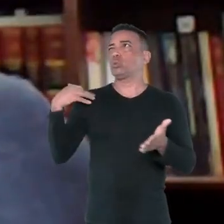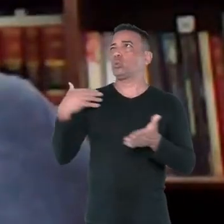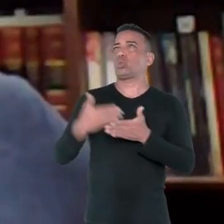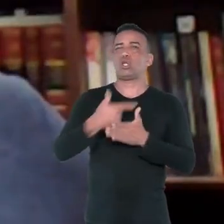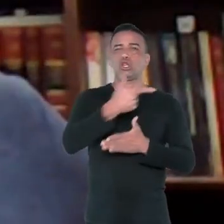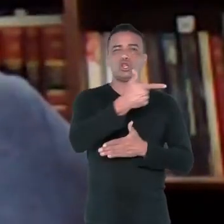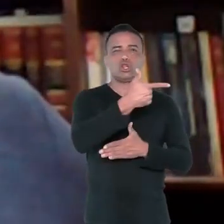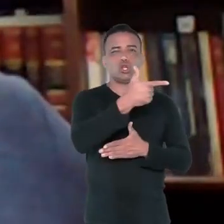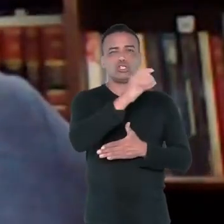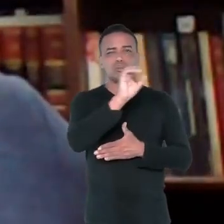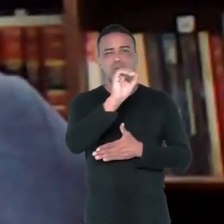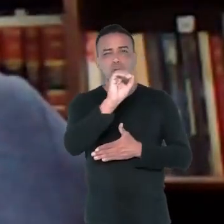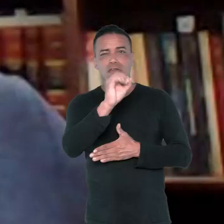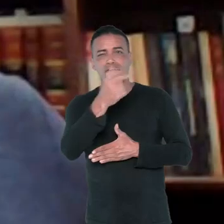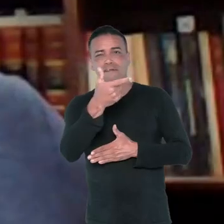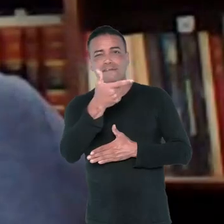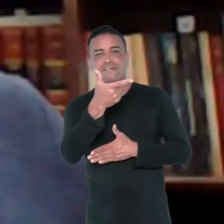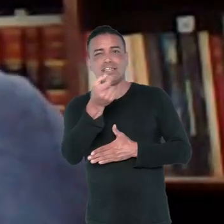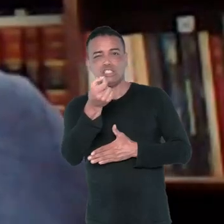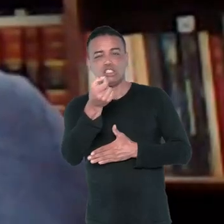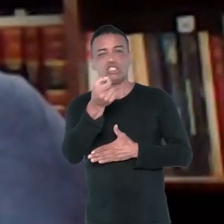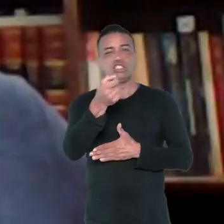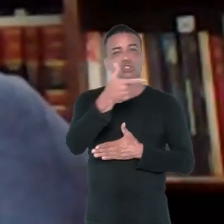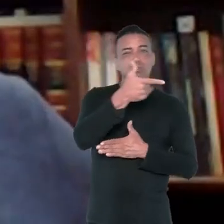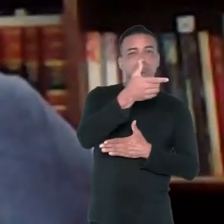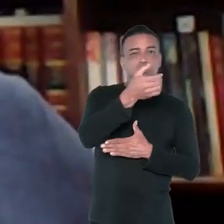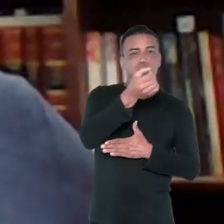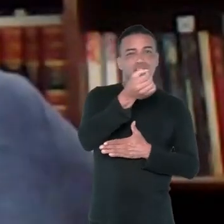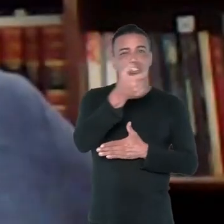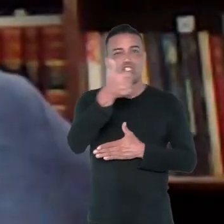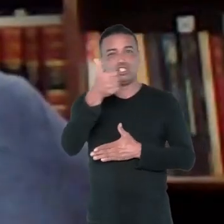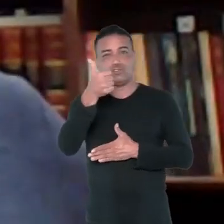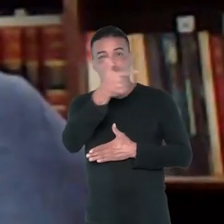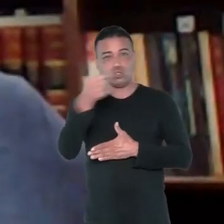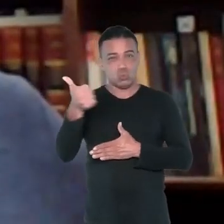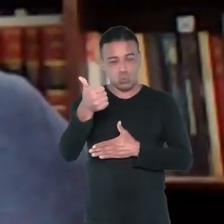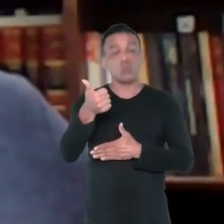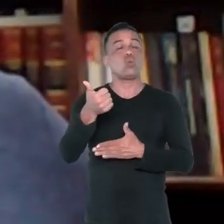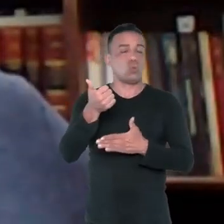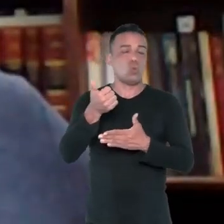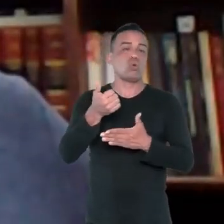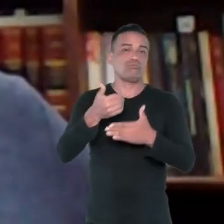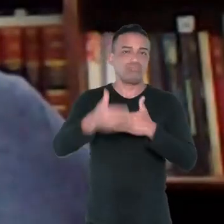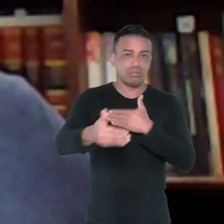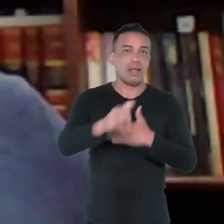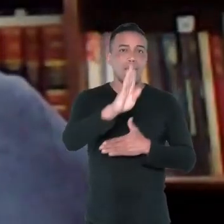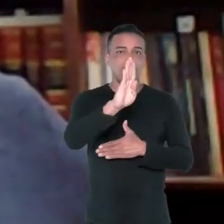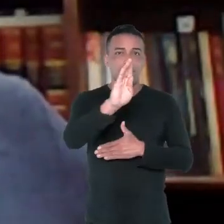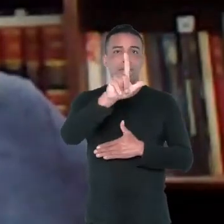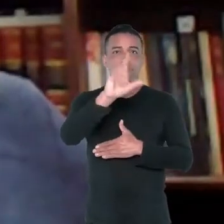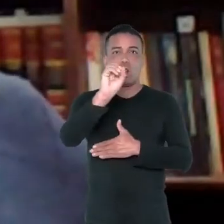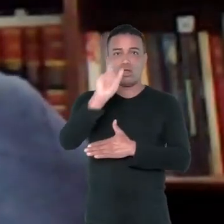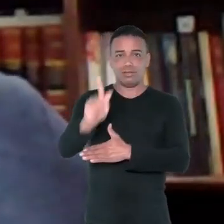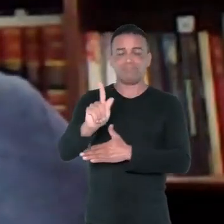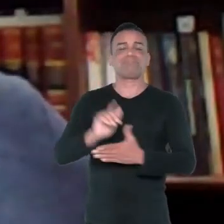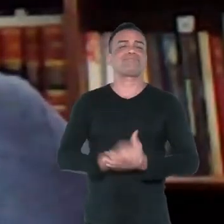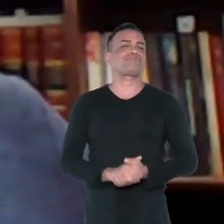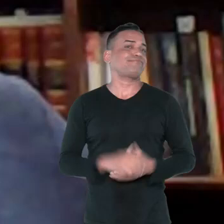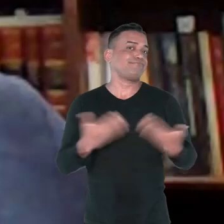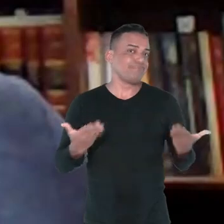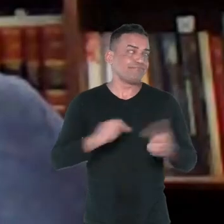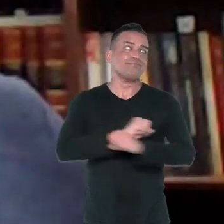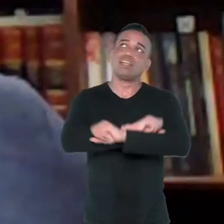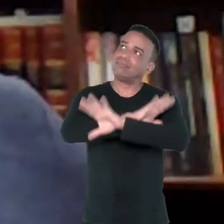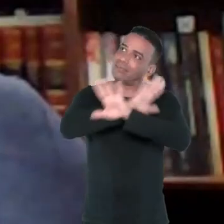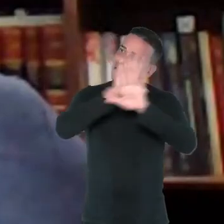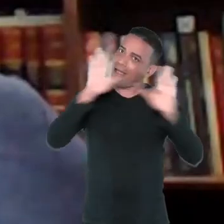final de 2020, 2021, iniciando esse blog. É óbvio que